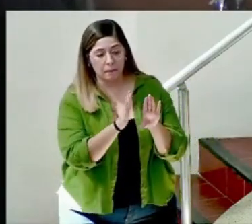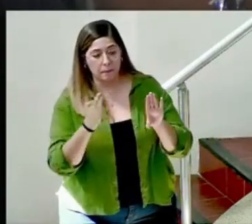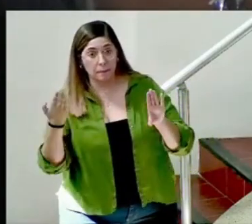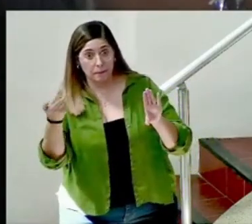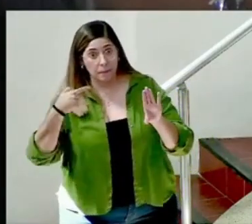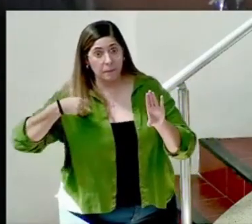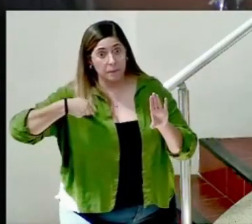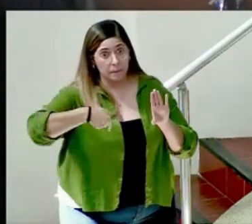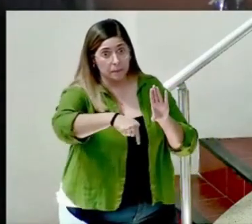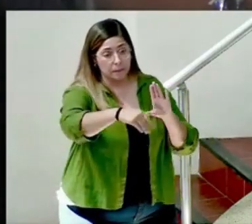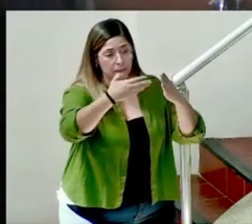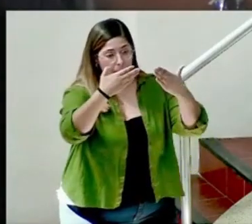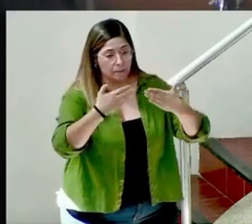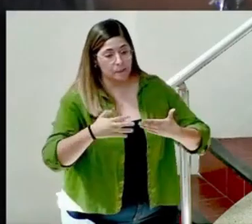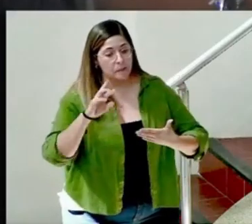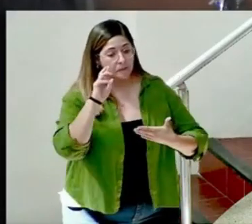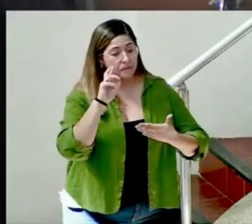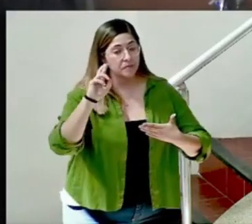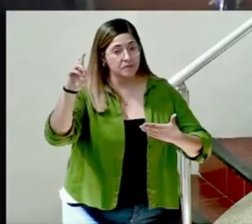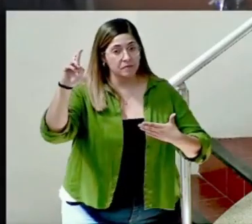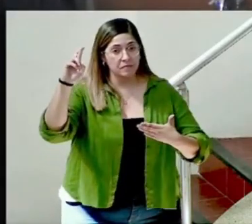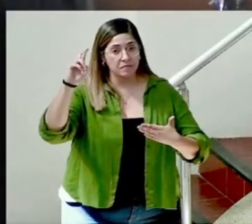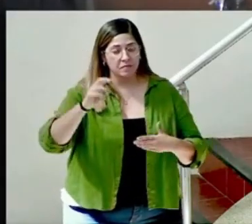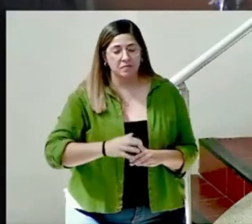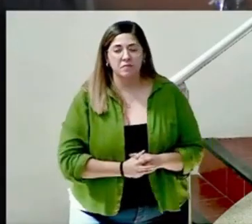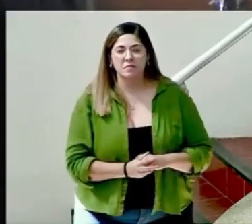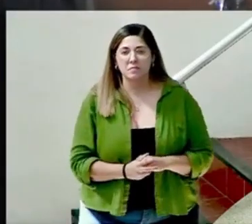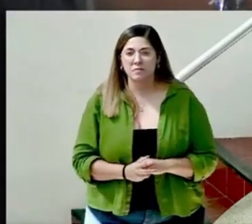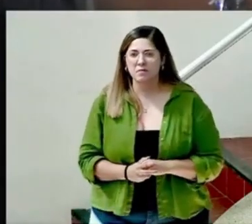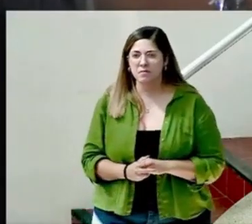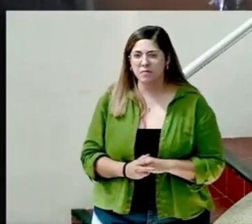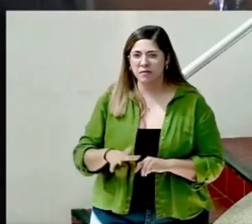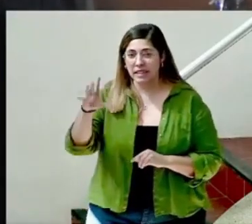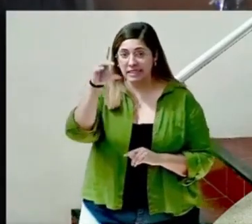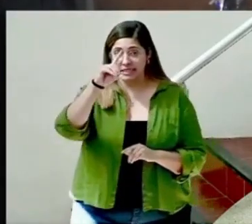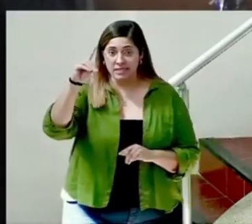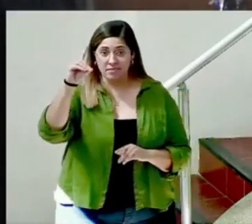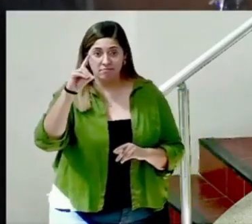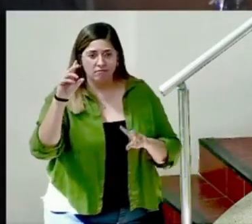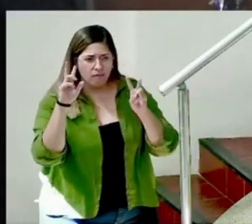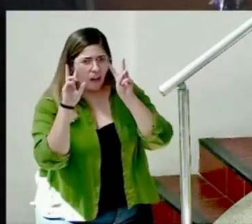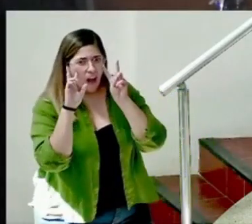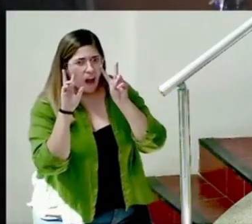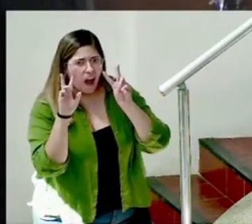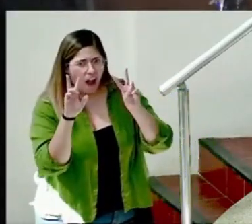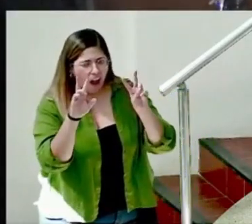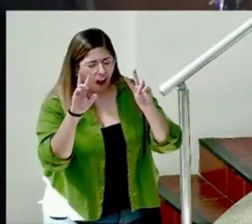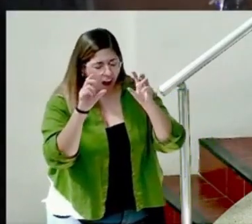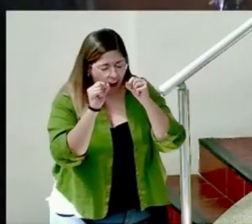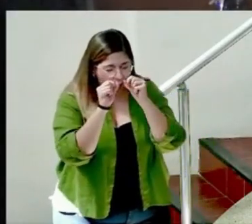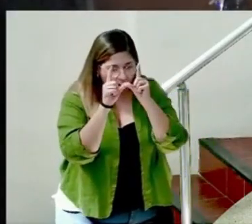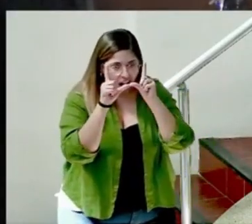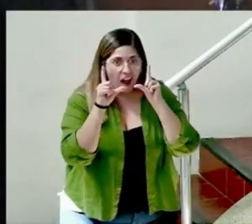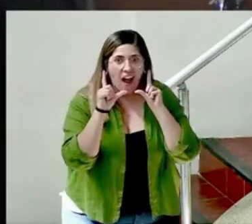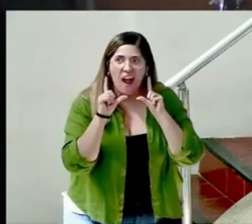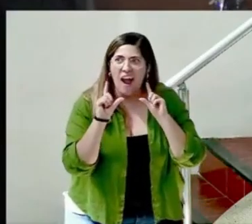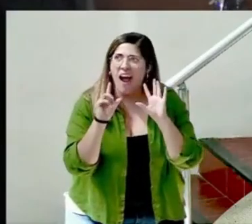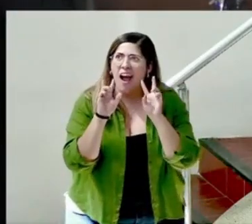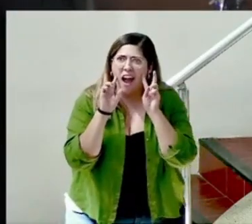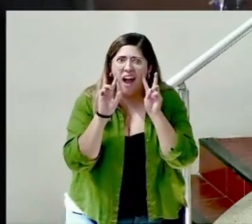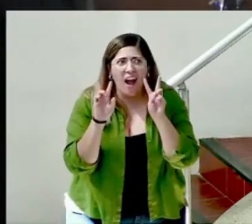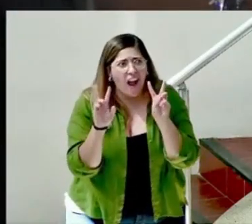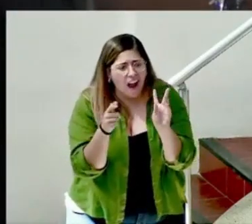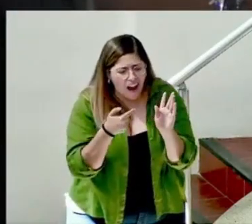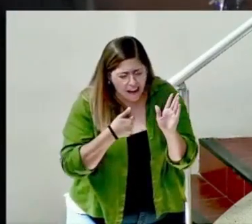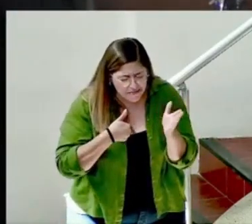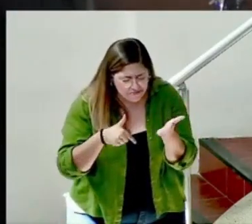Ele entra na presença de Deus. E Deus abre os seus olhos. E ele reconhece que ele é como